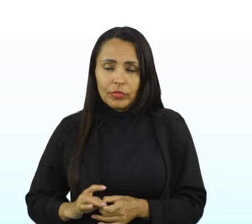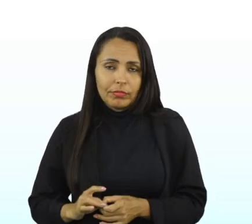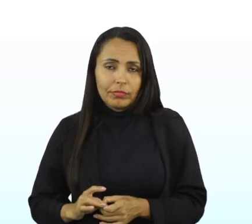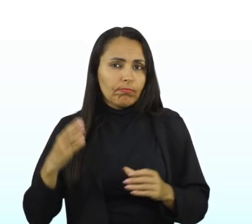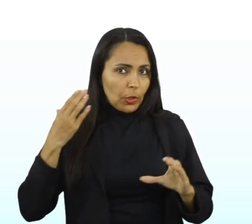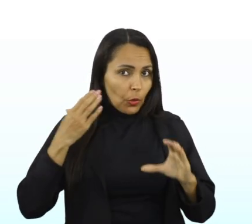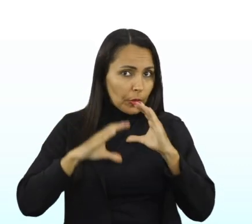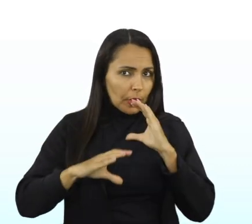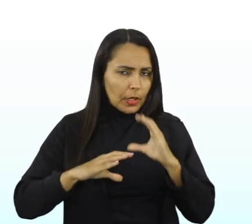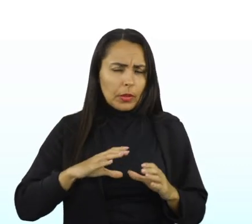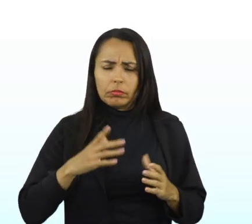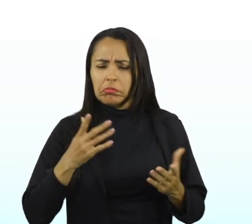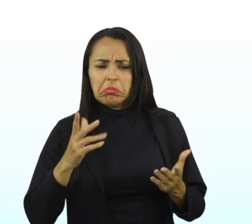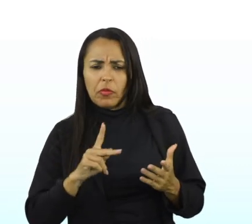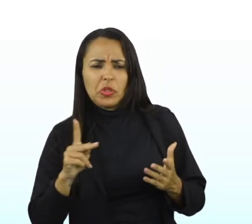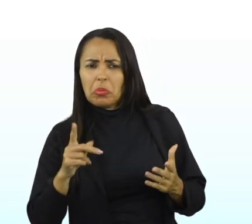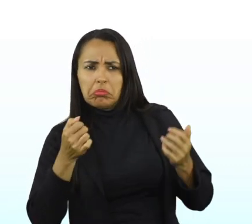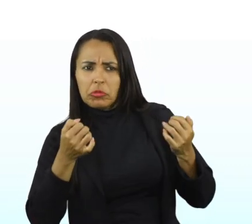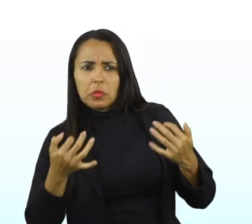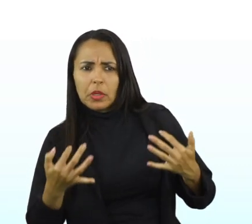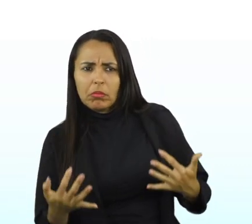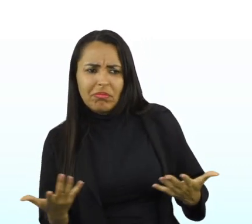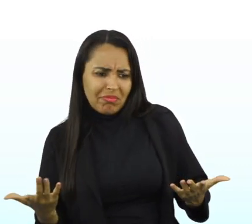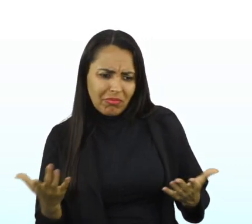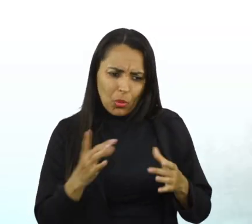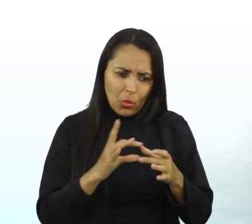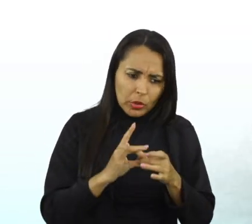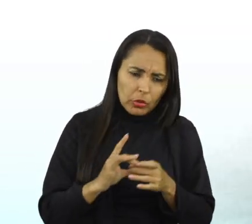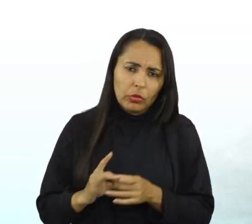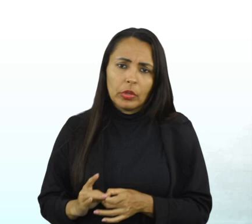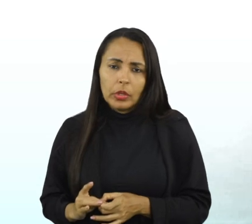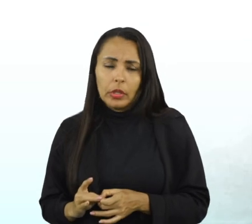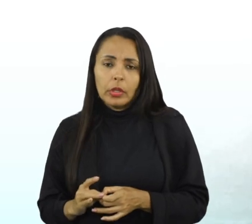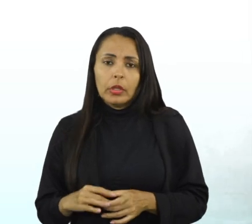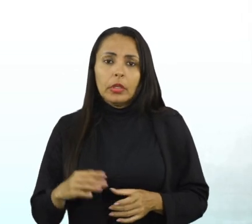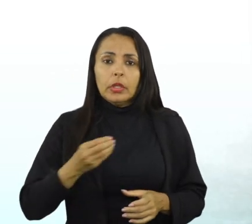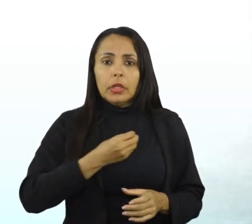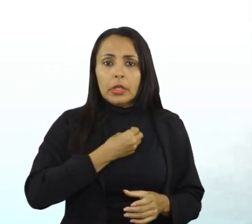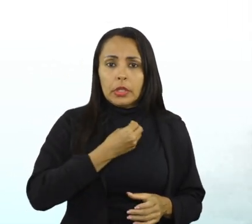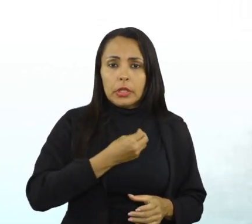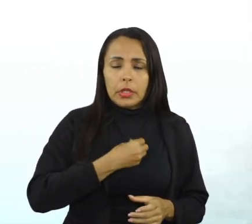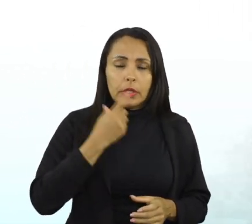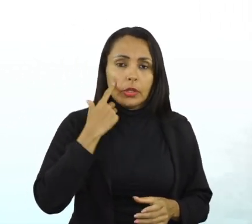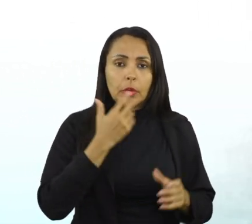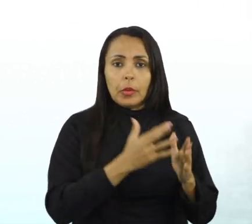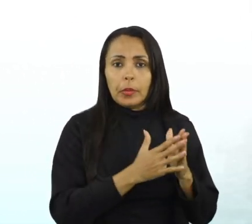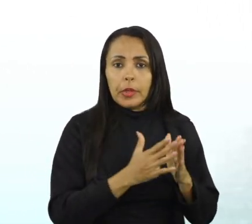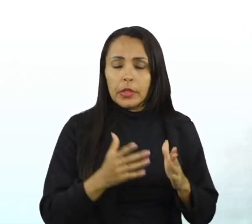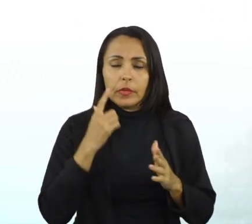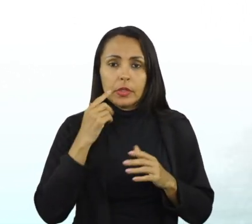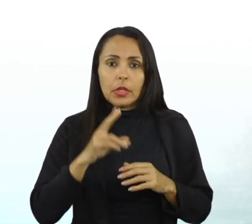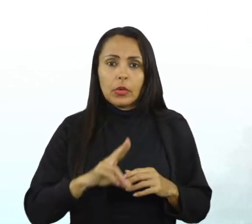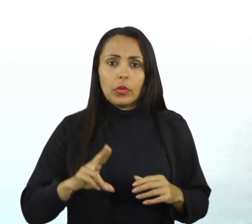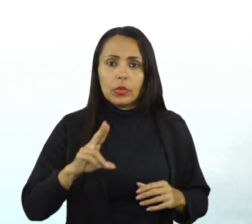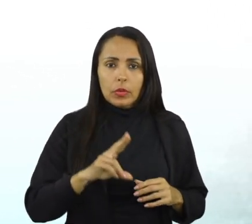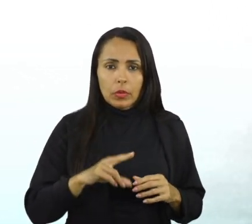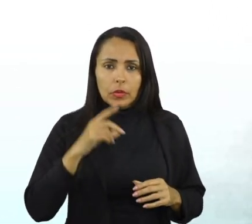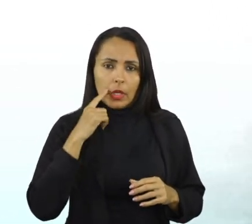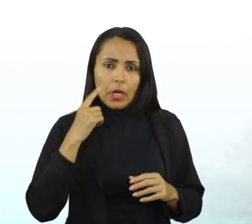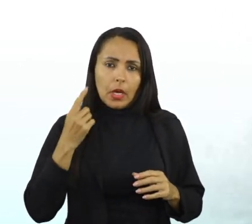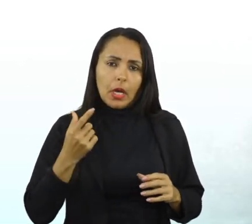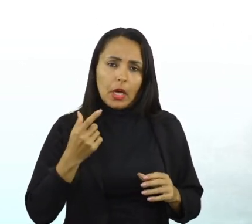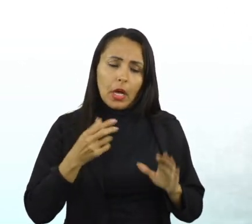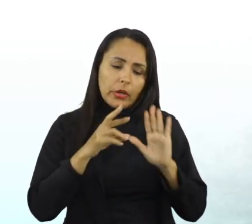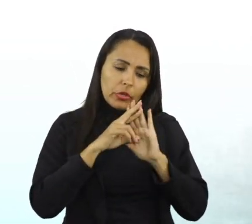de comunicação. Como assim, professor? Como assim o contexto? Veja, existem momentos de você usar a norma